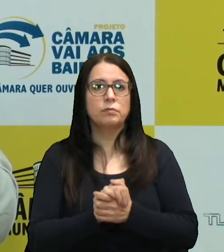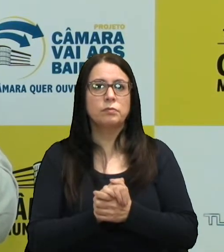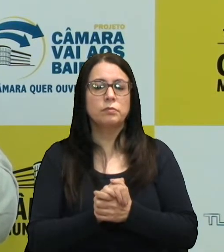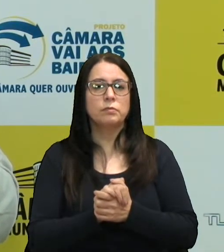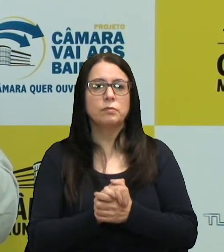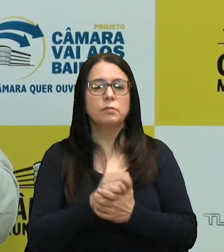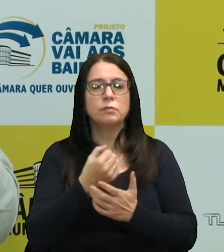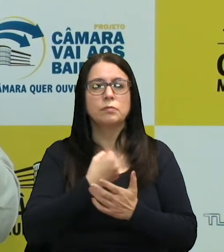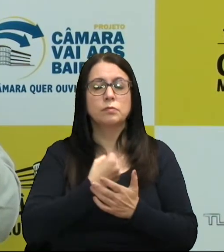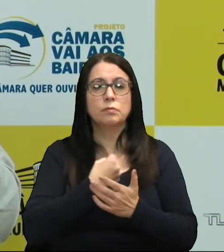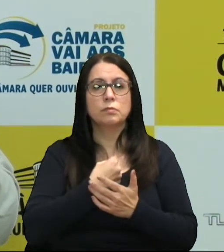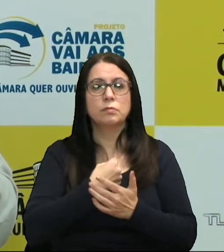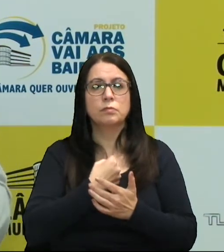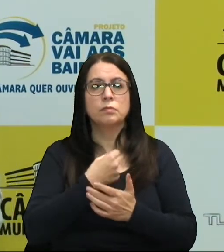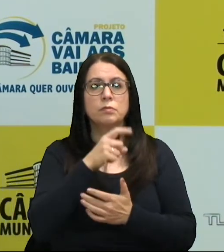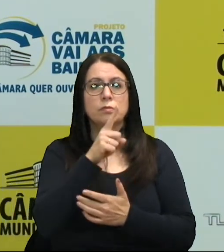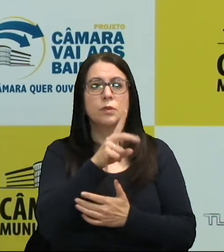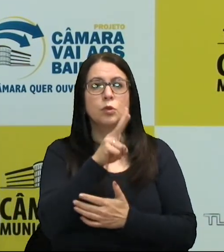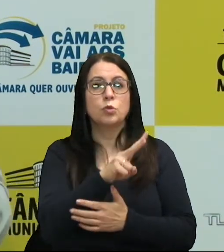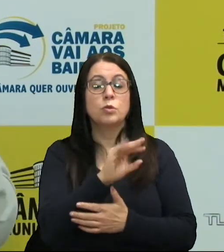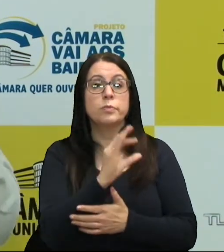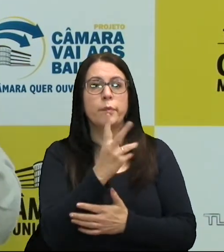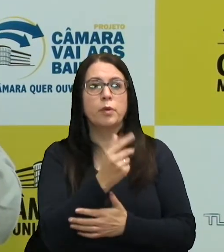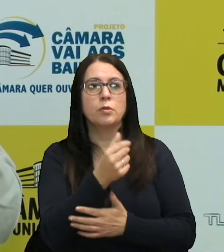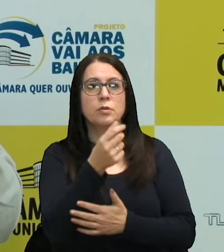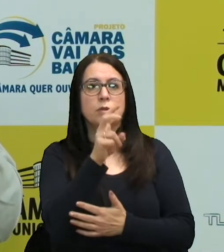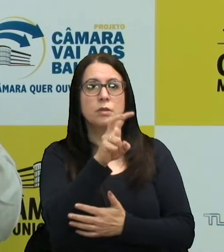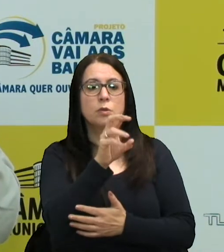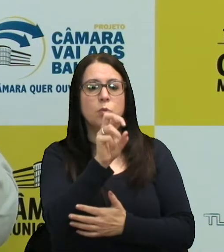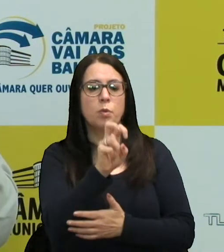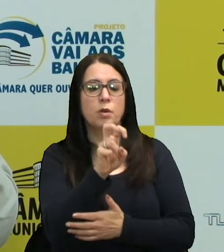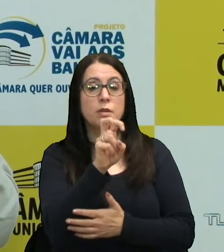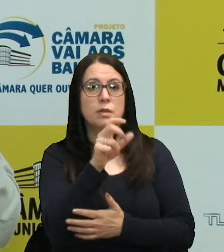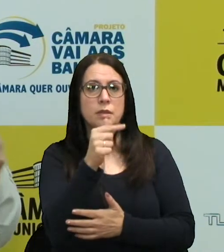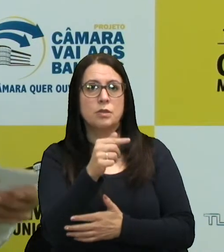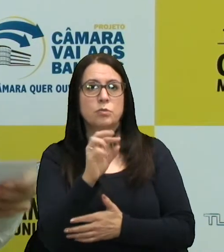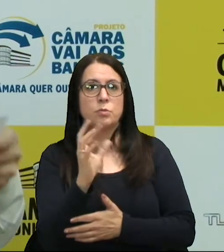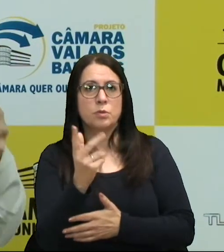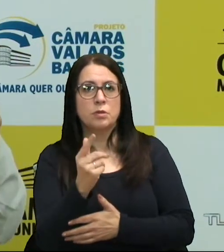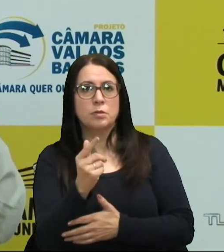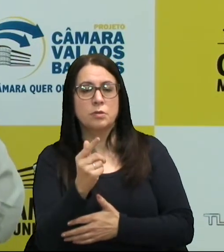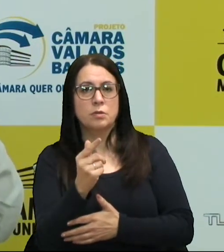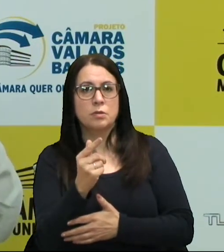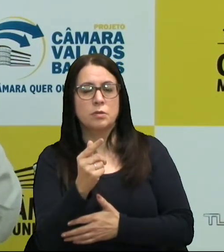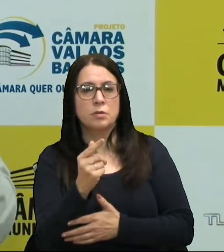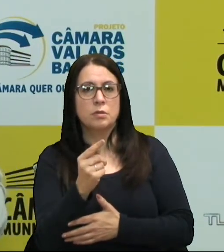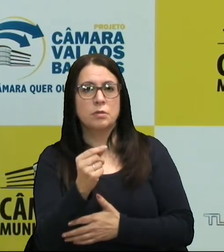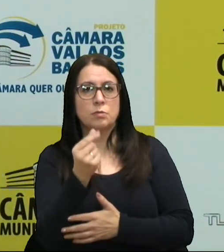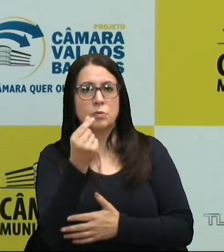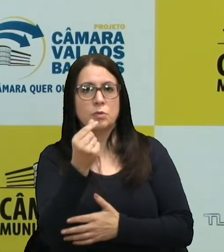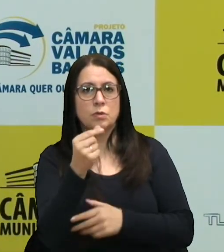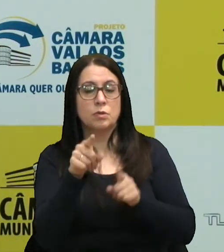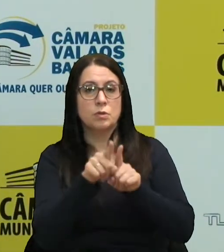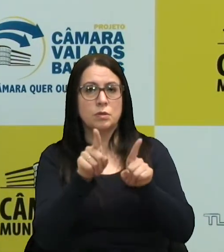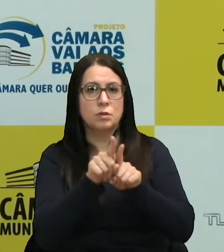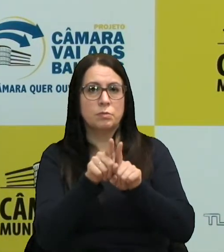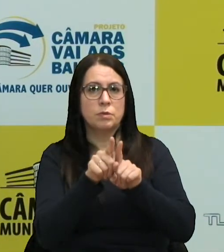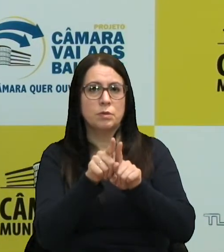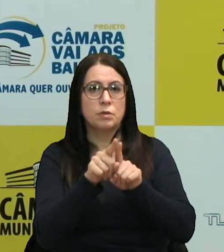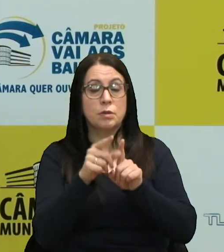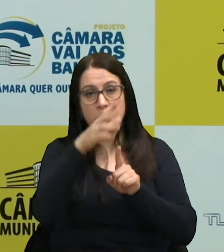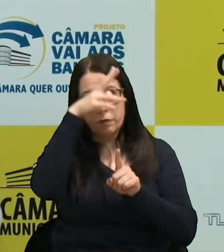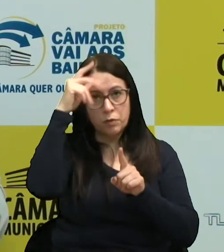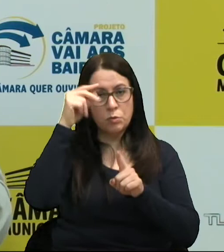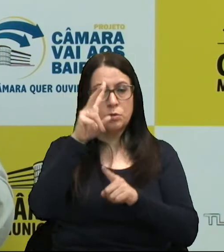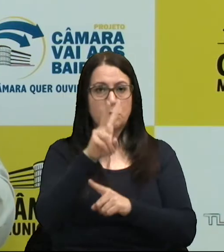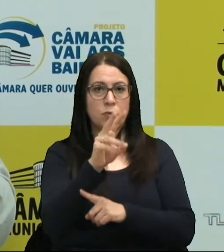números arredondados, são 2 bilhões e 57 milhões a receita prevista pela Prefeitura para o ano